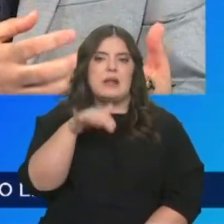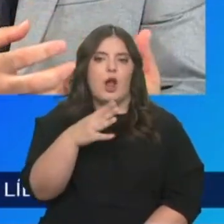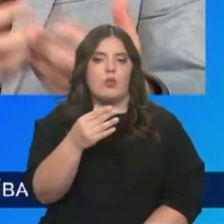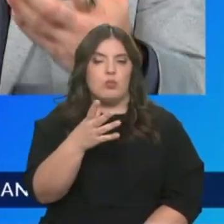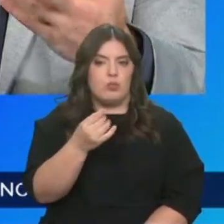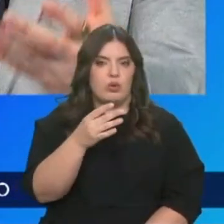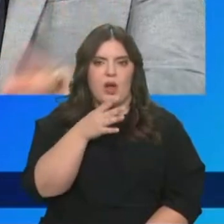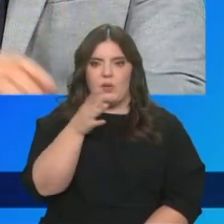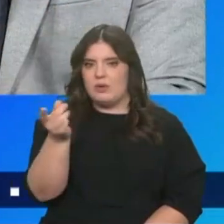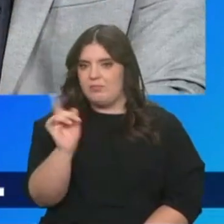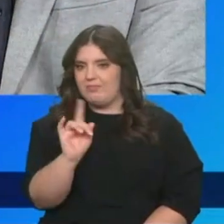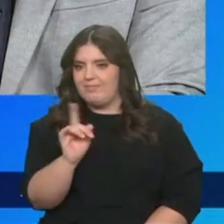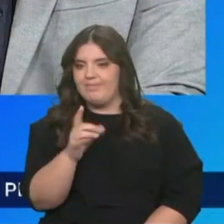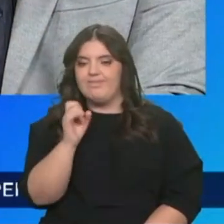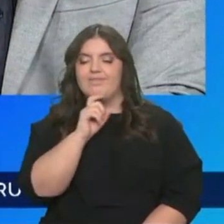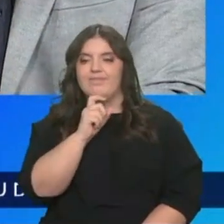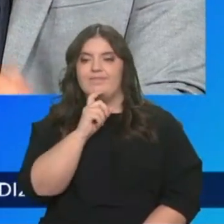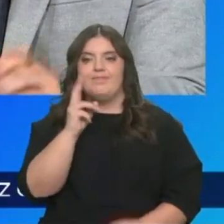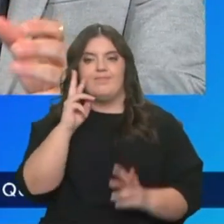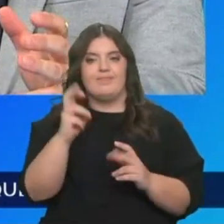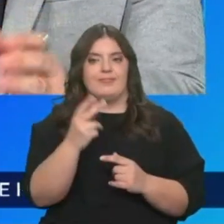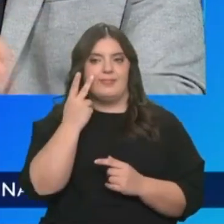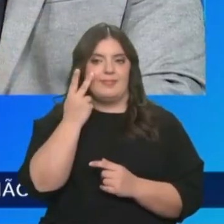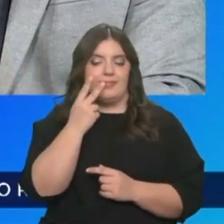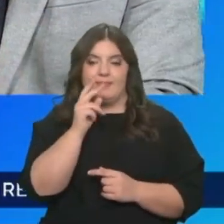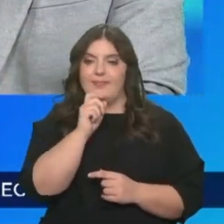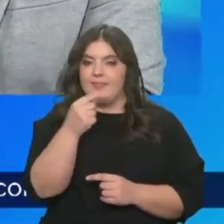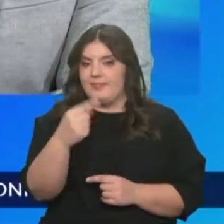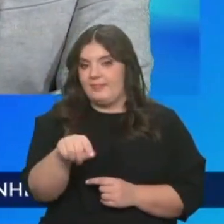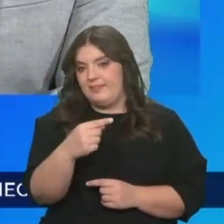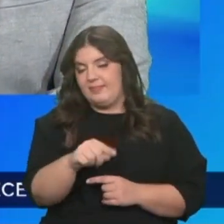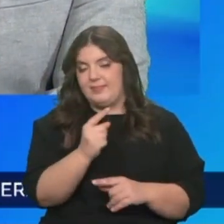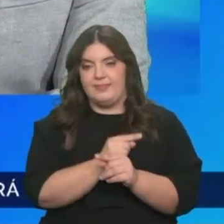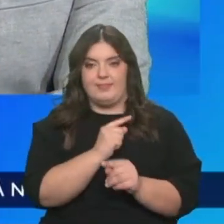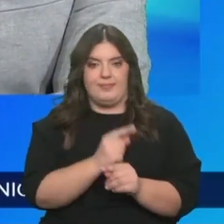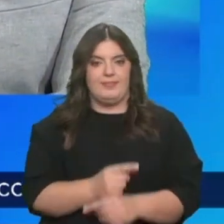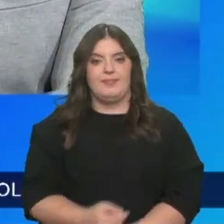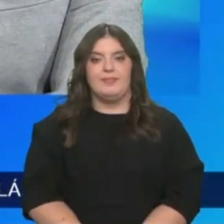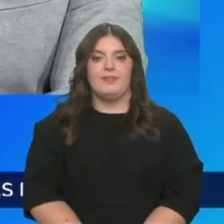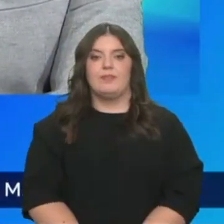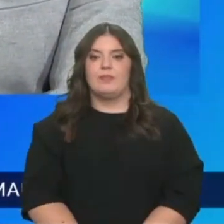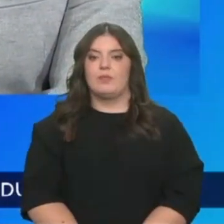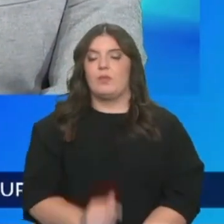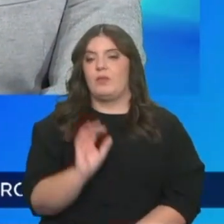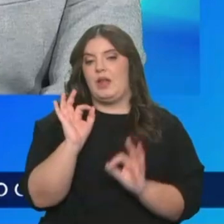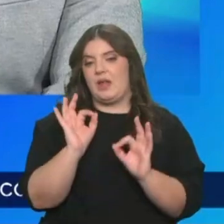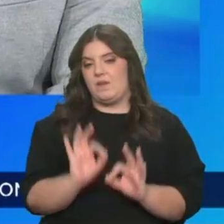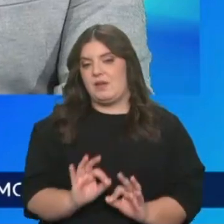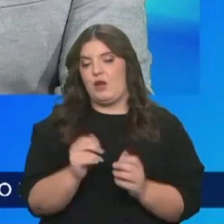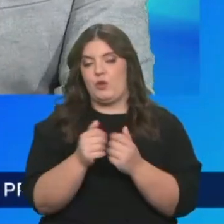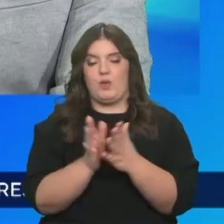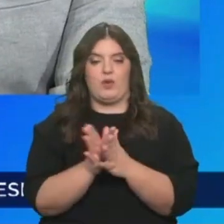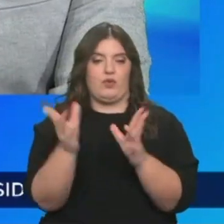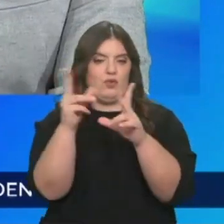não tanto água, para eventualmente encontrarmos vida que ainda possa existir em Marte. E aqui ficaram então as